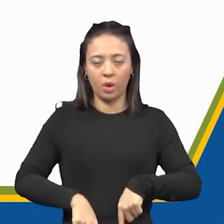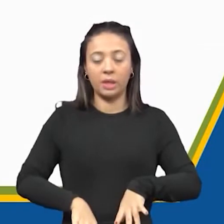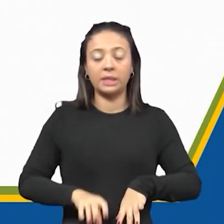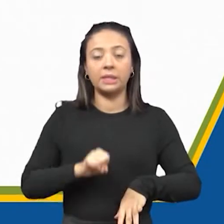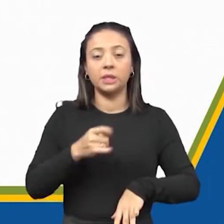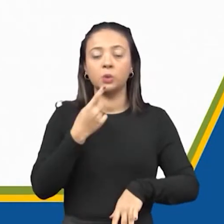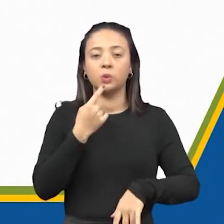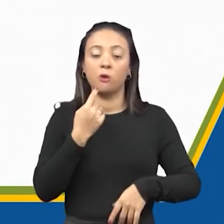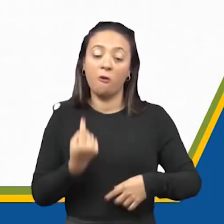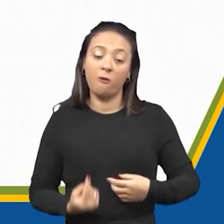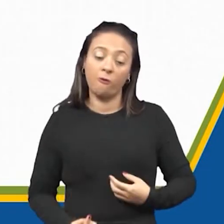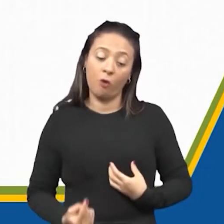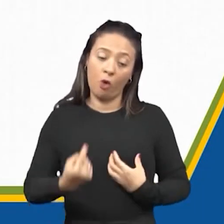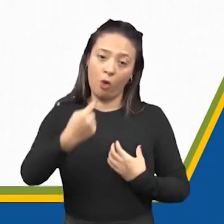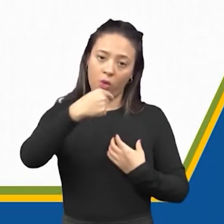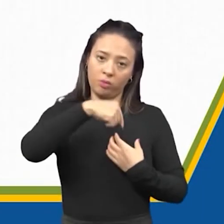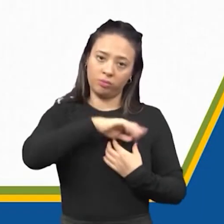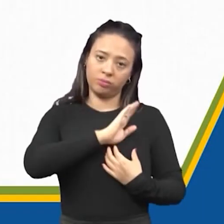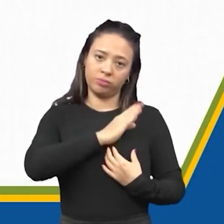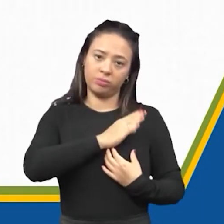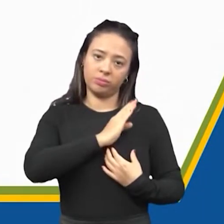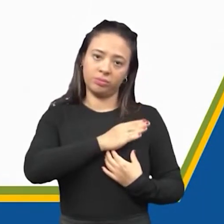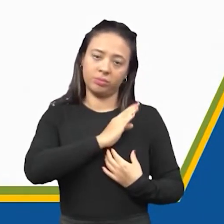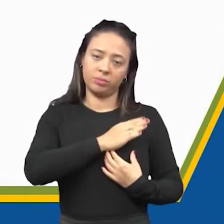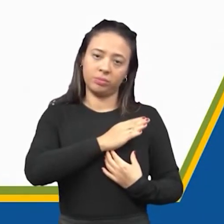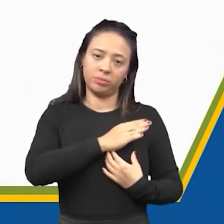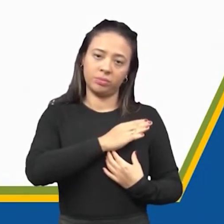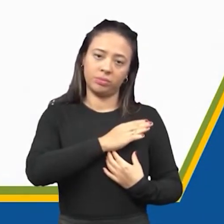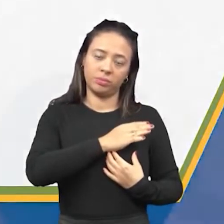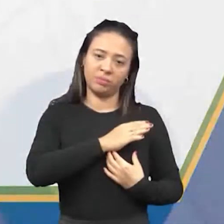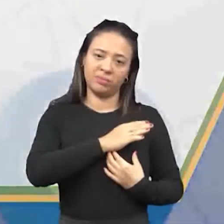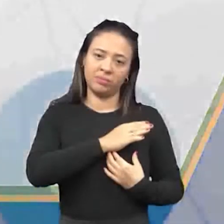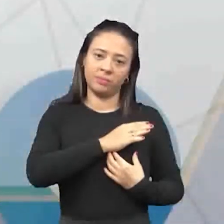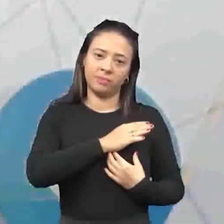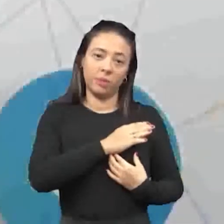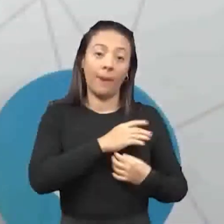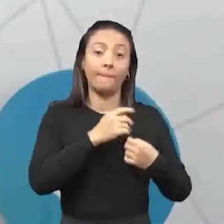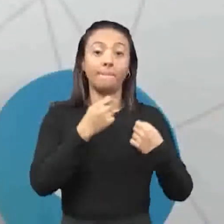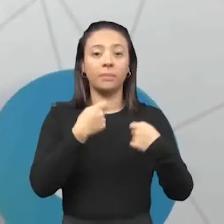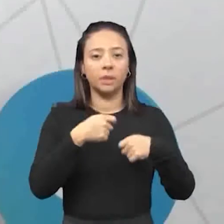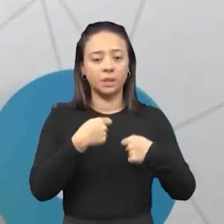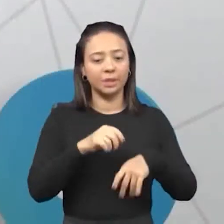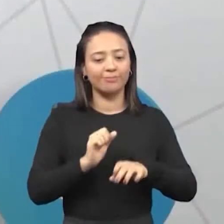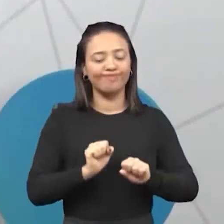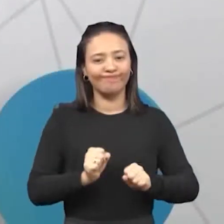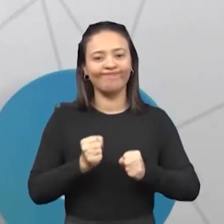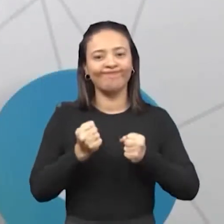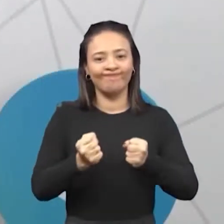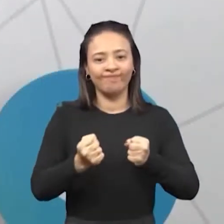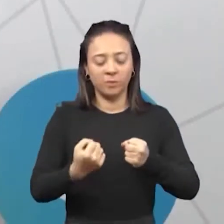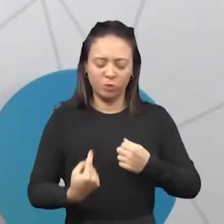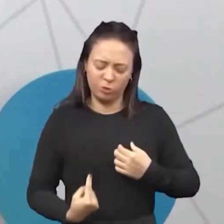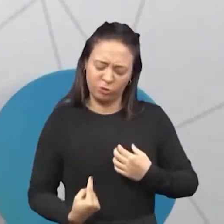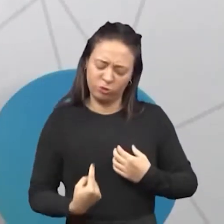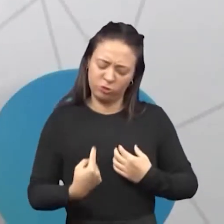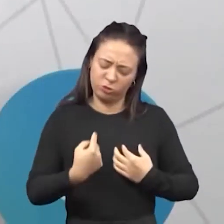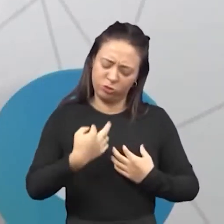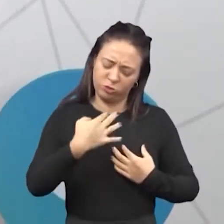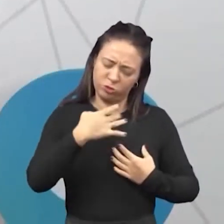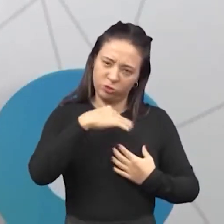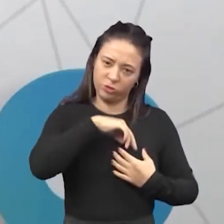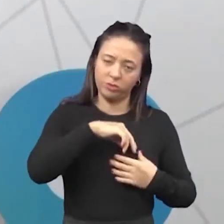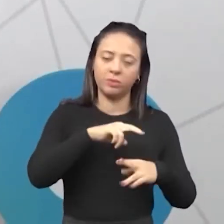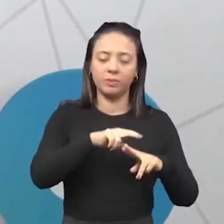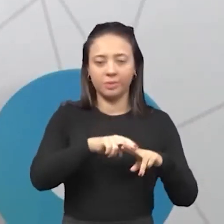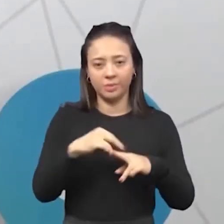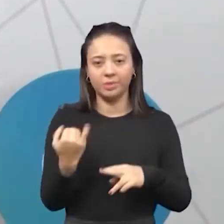para o coração, ele precisa muitas vezes vencer a gravidade. E para isso a gente precisa que haja a